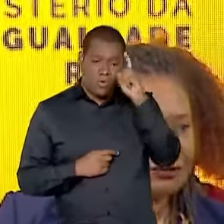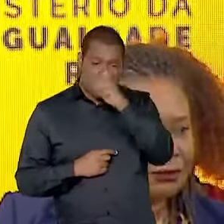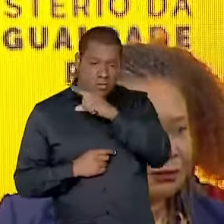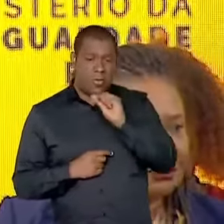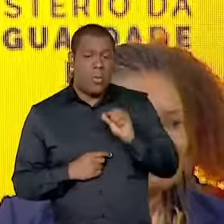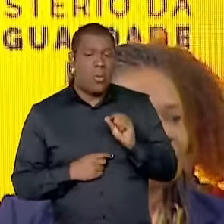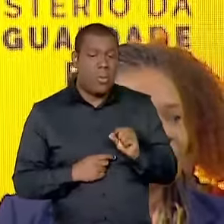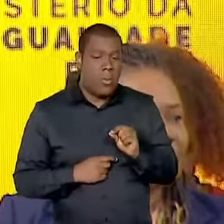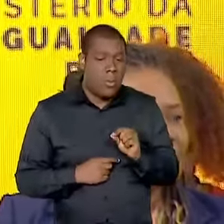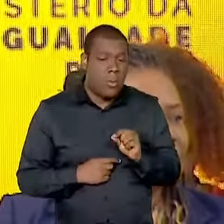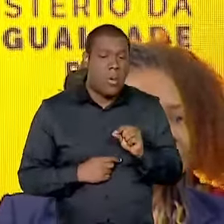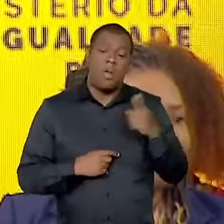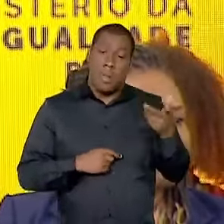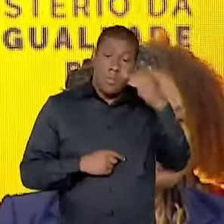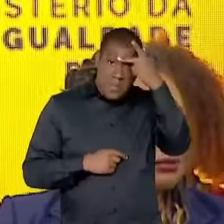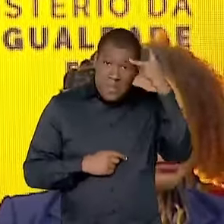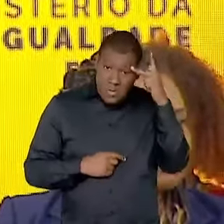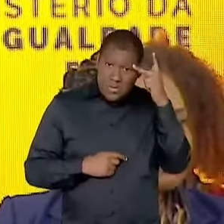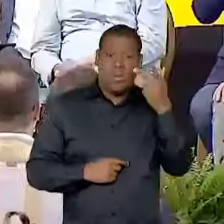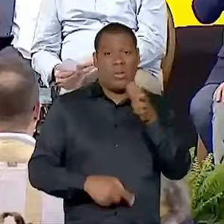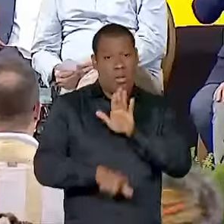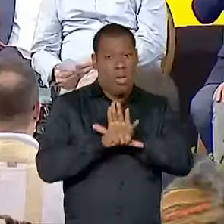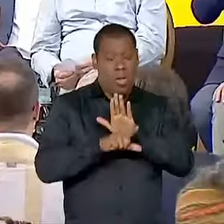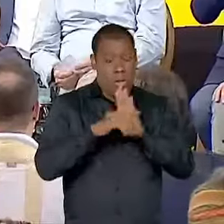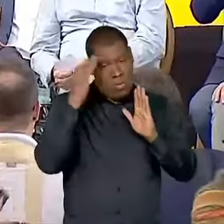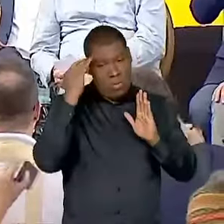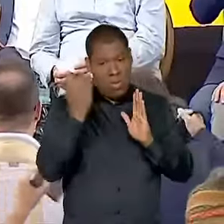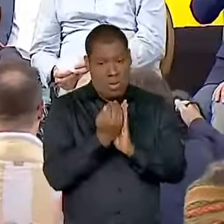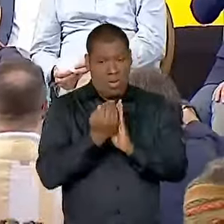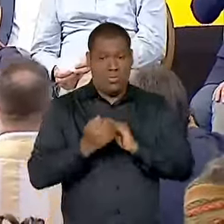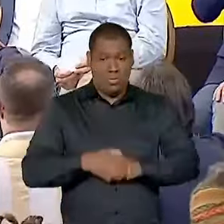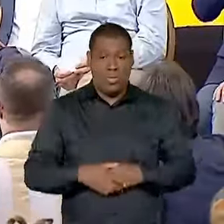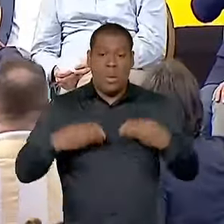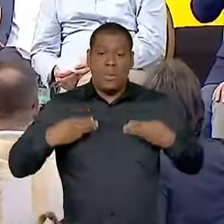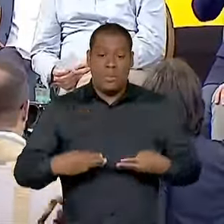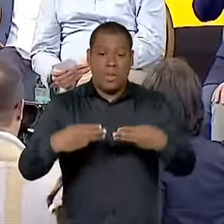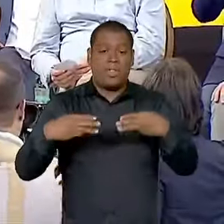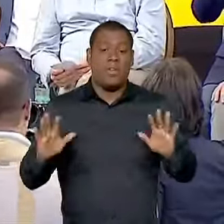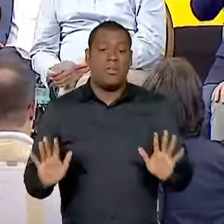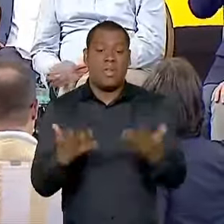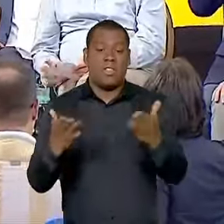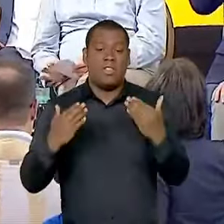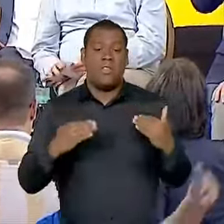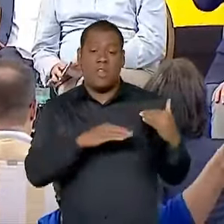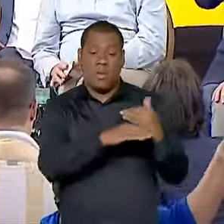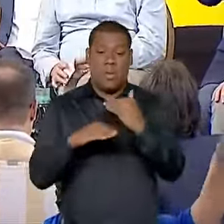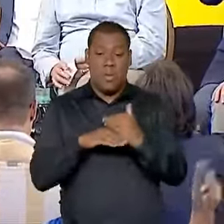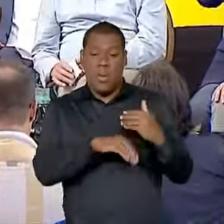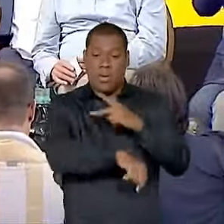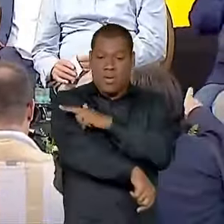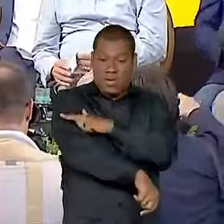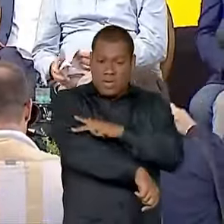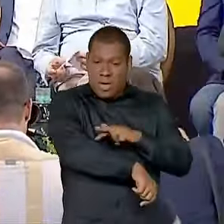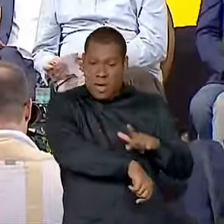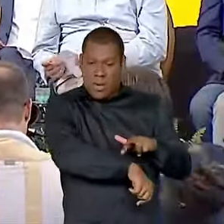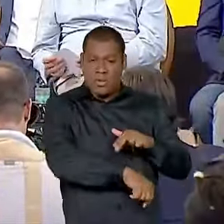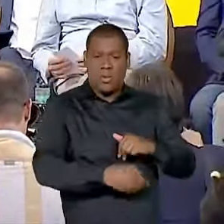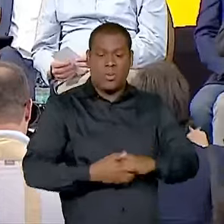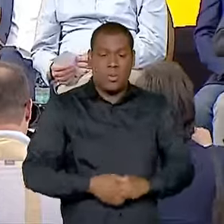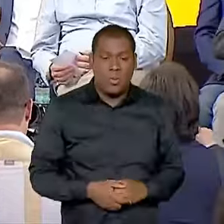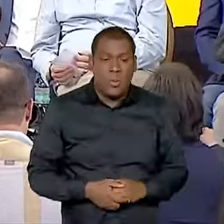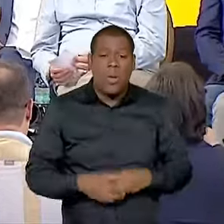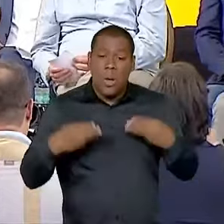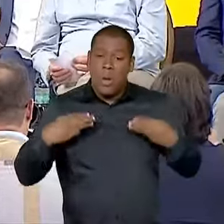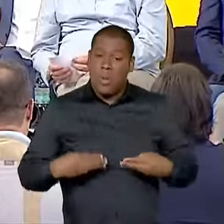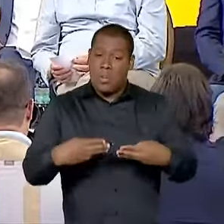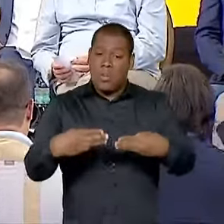atuamos. Presidente Lula, o Ministério da Promoção da Igualdade Racial, sem sombra de dúvidas, eu tenho que te dizer, é o